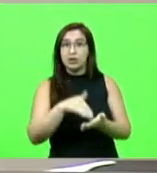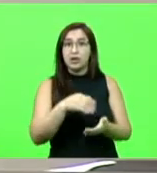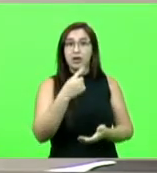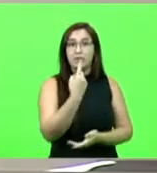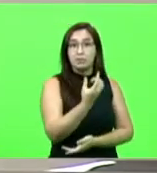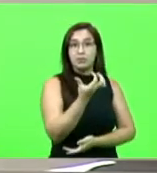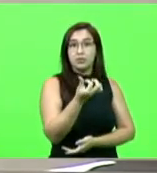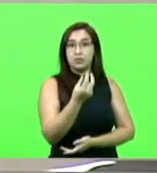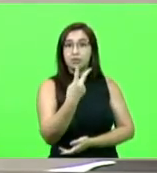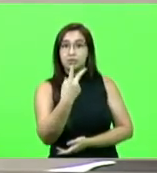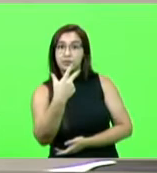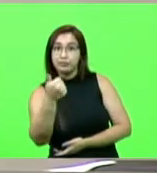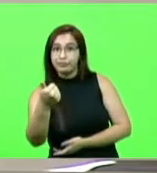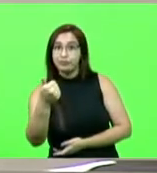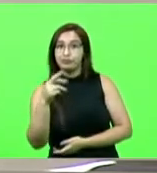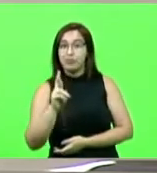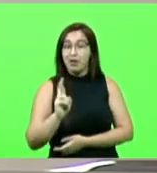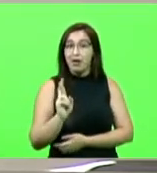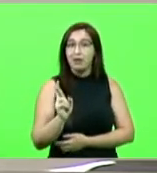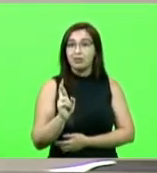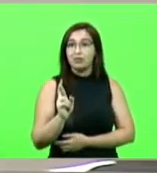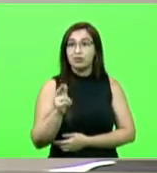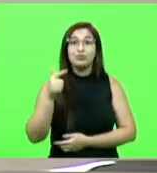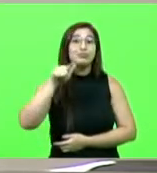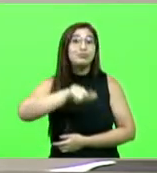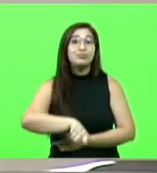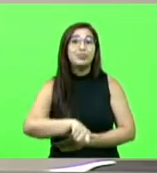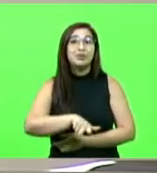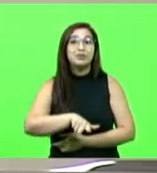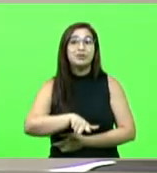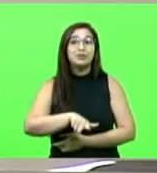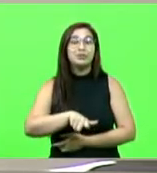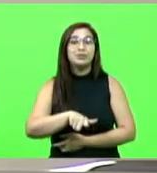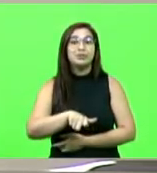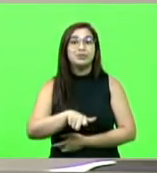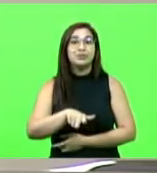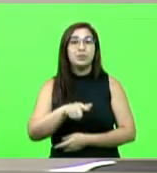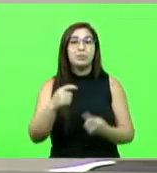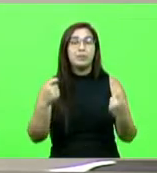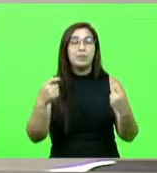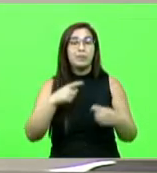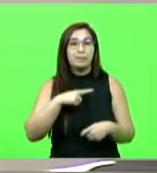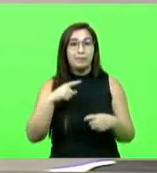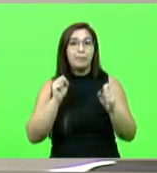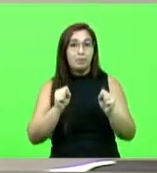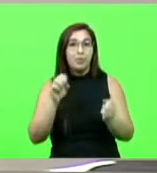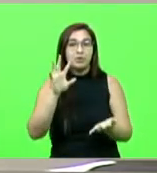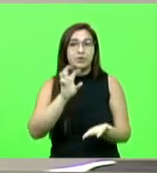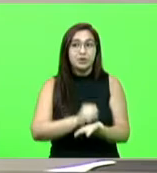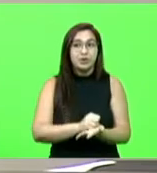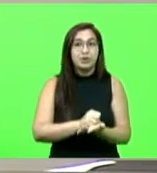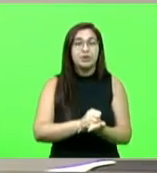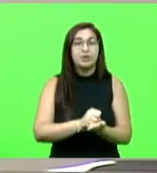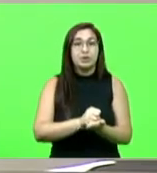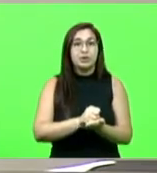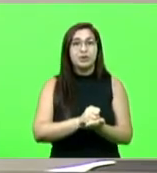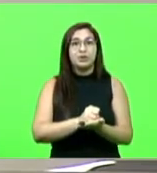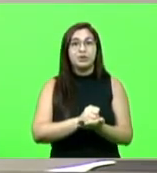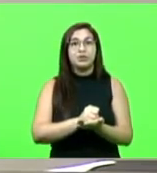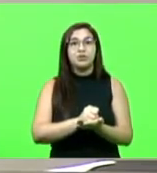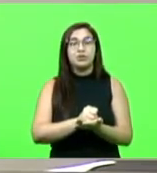1.621, e também há de se registrar aqui que ele fica acima